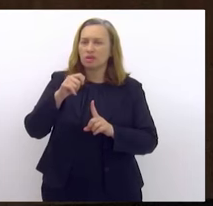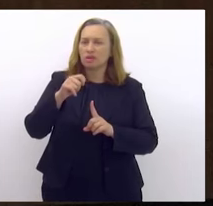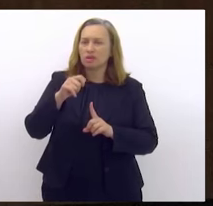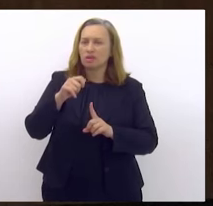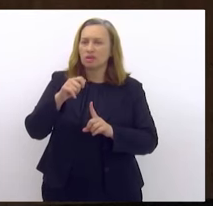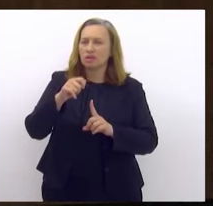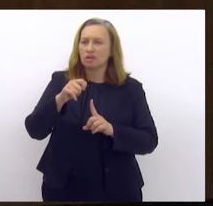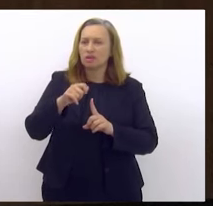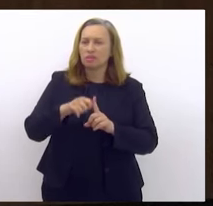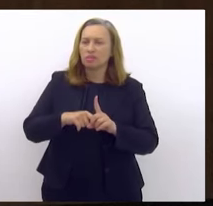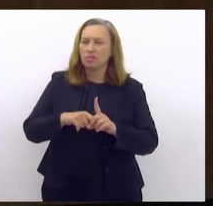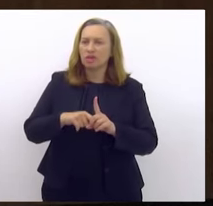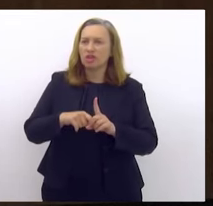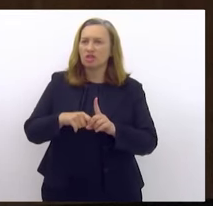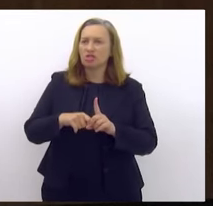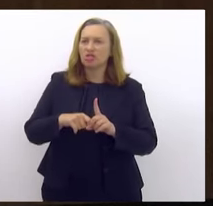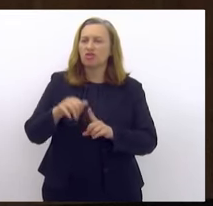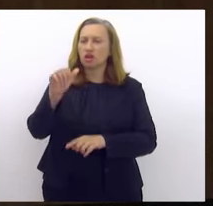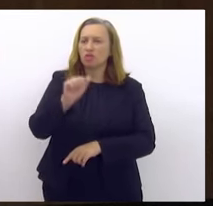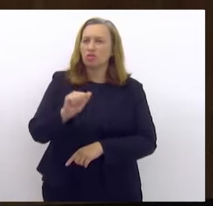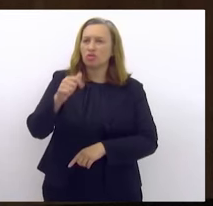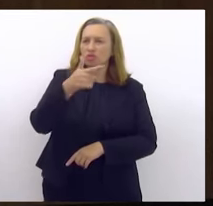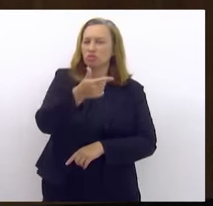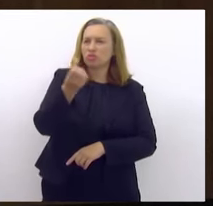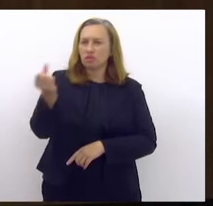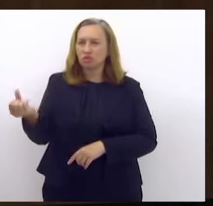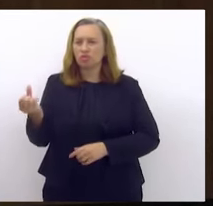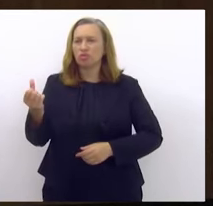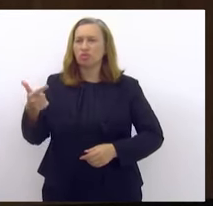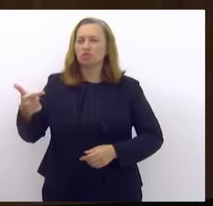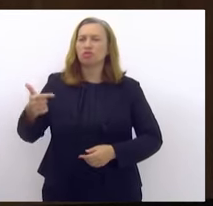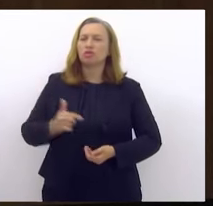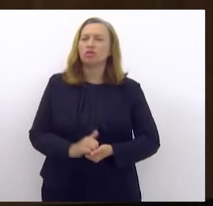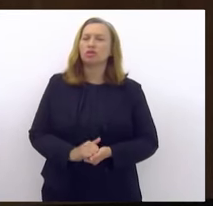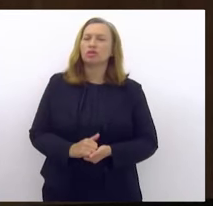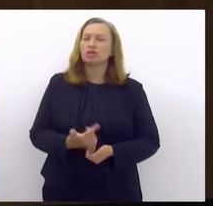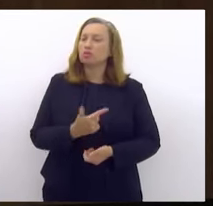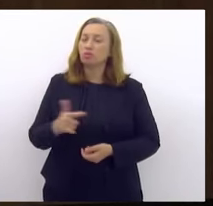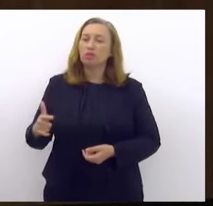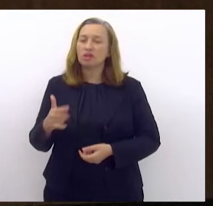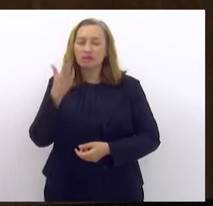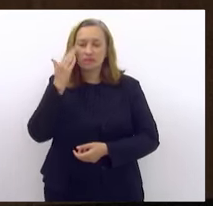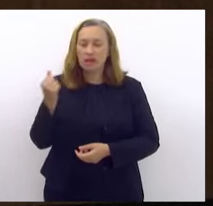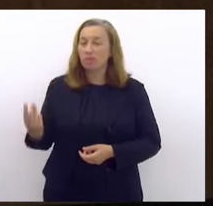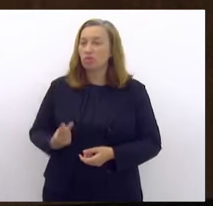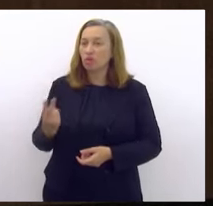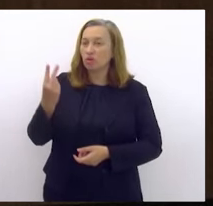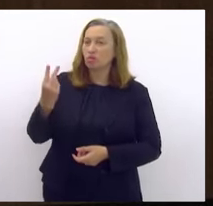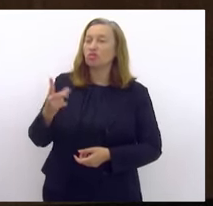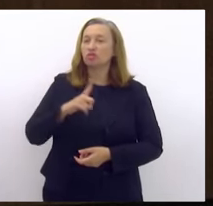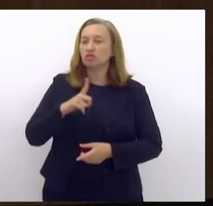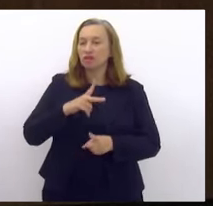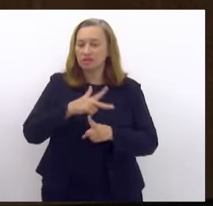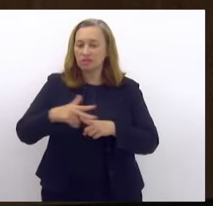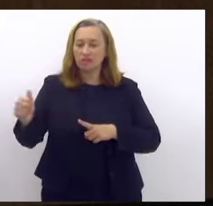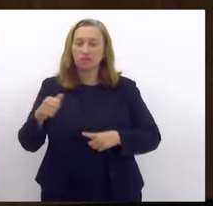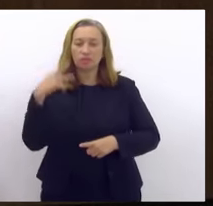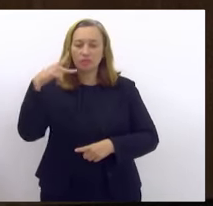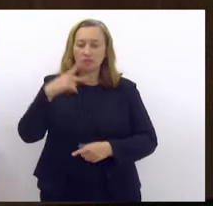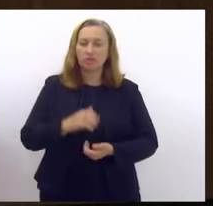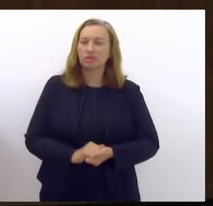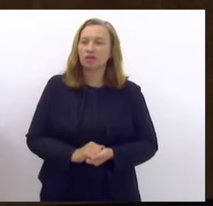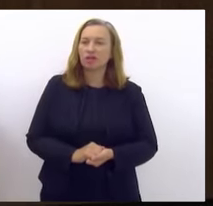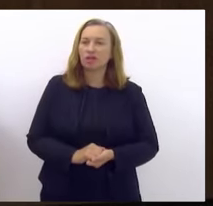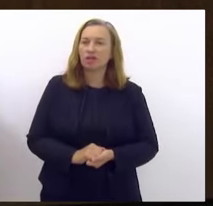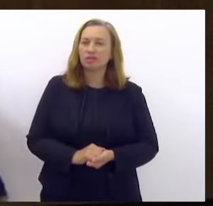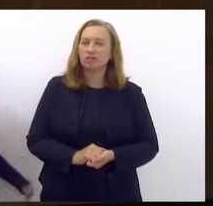dos agentes do DEGASE, esses que quase ninguém sabe o valor que eles têm, e eles obtiveram essa vitória no parlamento, né? Teve até o